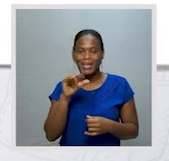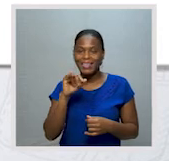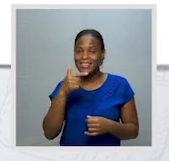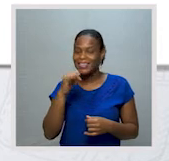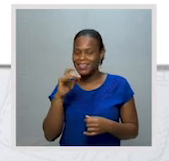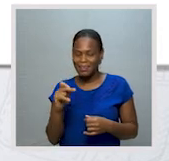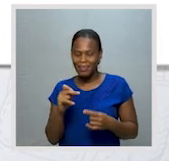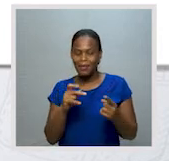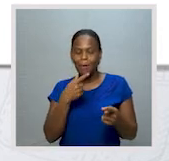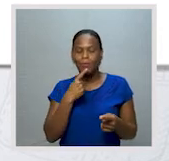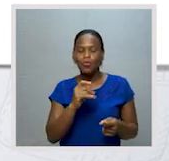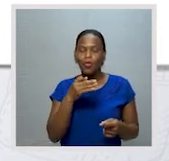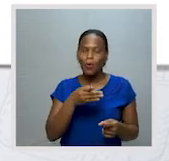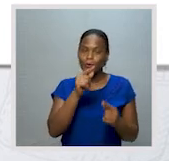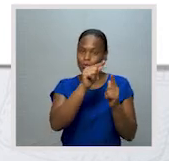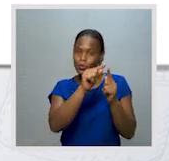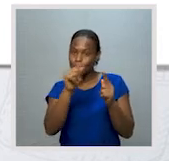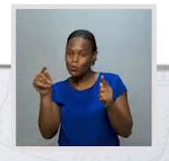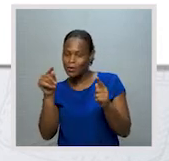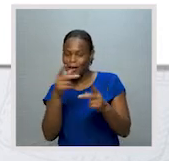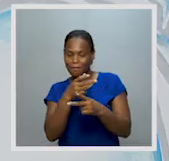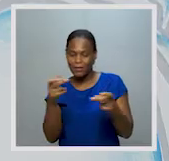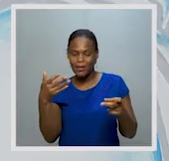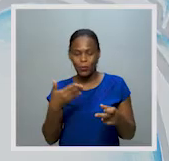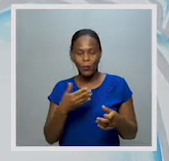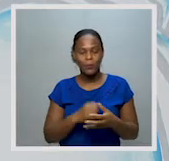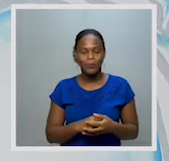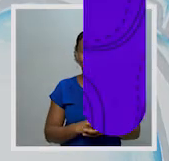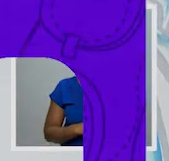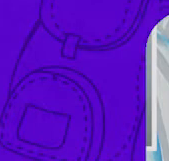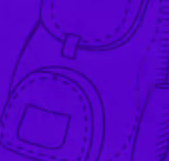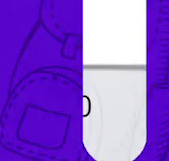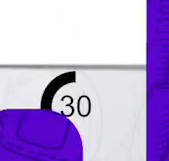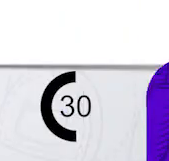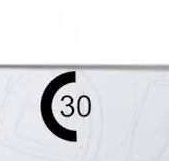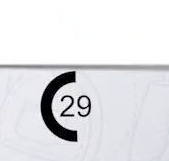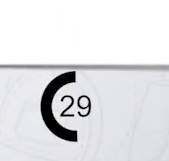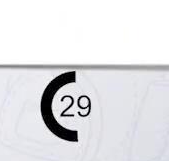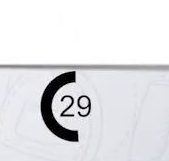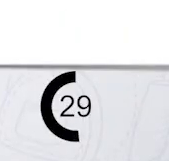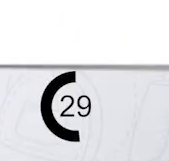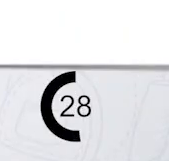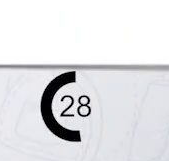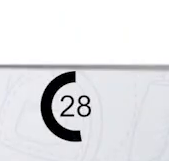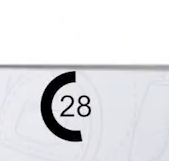pronomes sublinhados no enunciado em 1. Apenas isso.